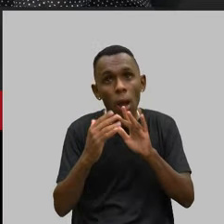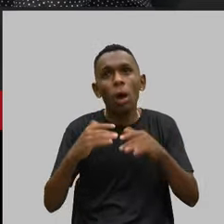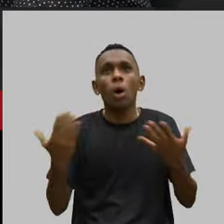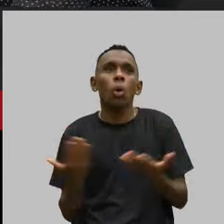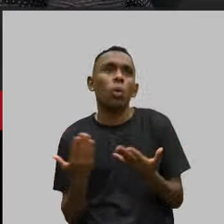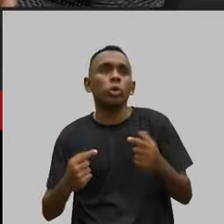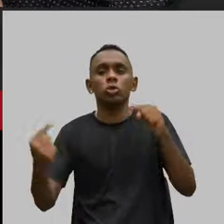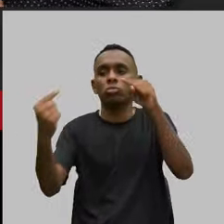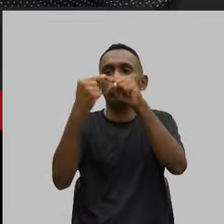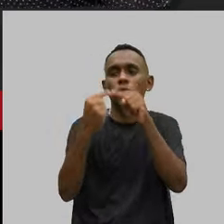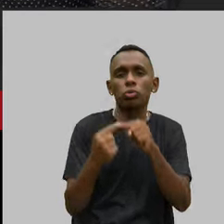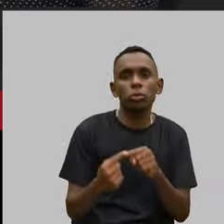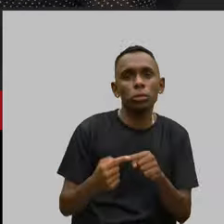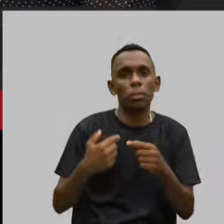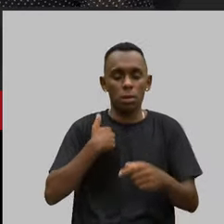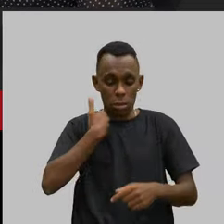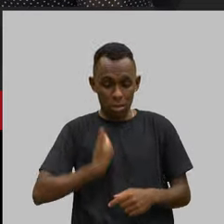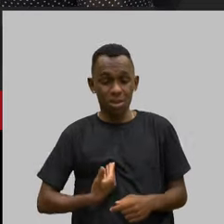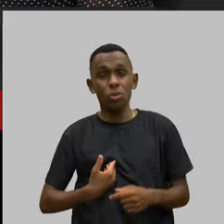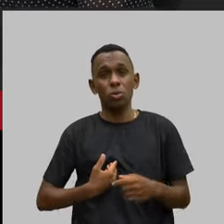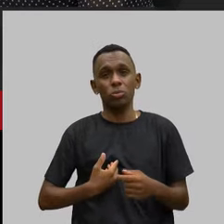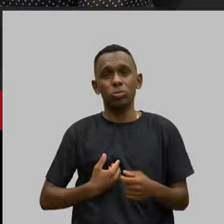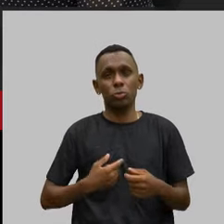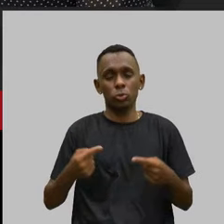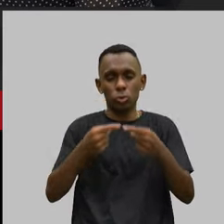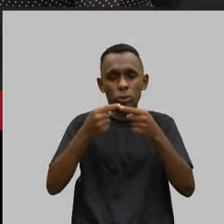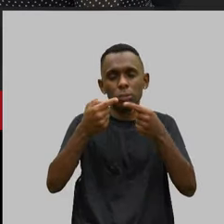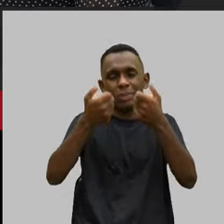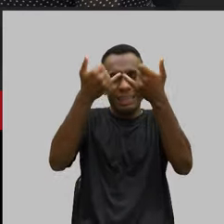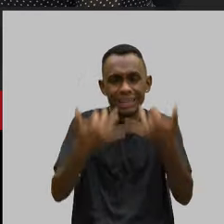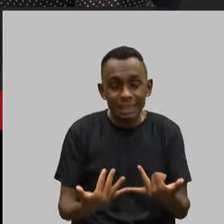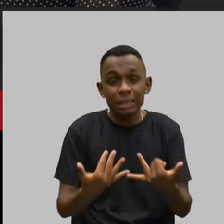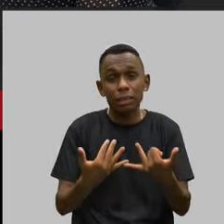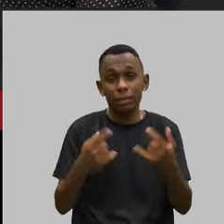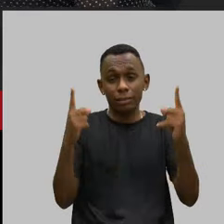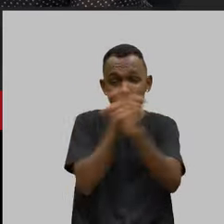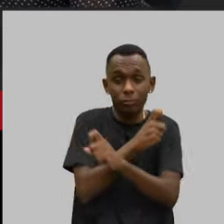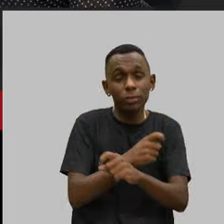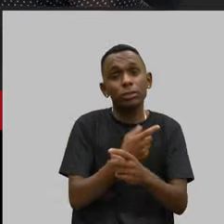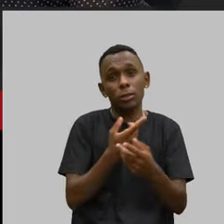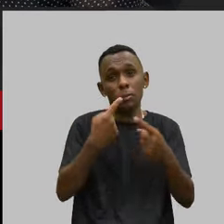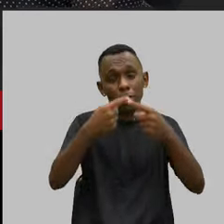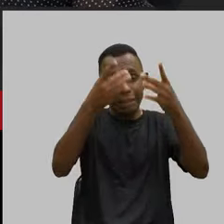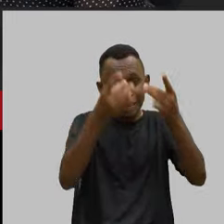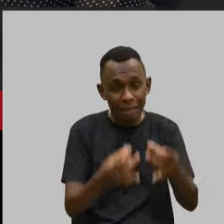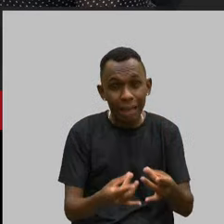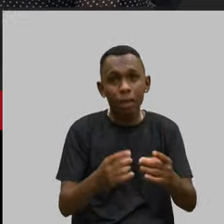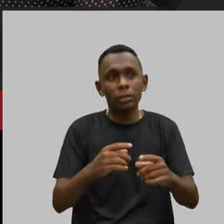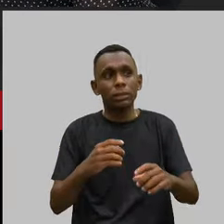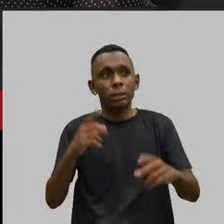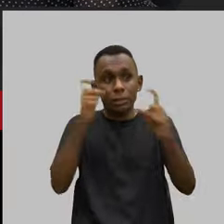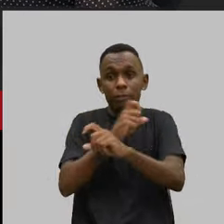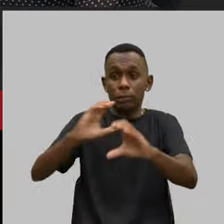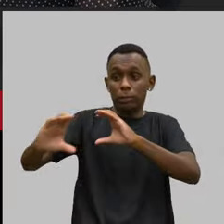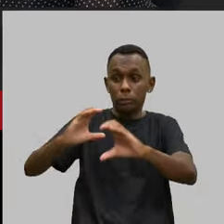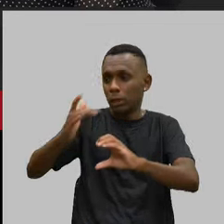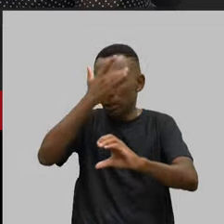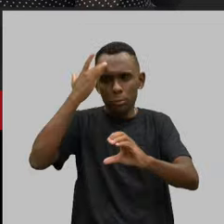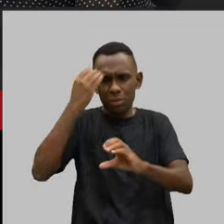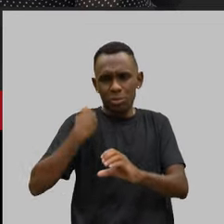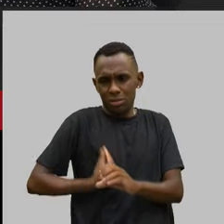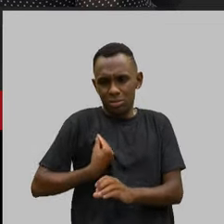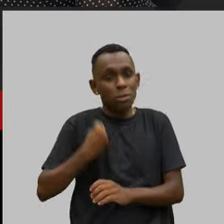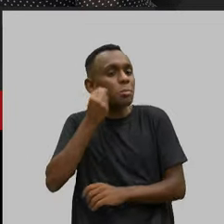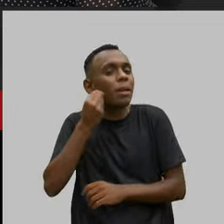linguagem eu que sou técnica né Eh ten muita dificuldade principalmente de de fato conseguir comunicar para quem não vive Aquela minha